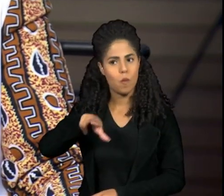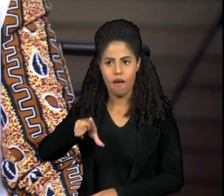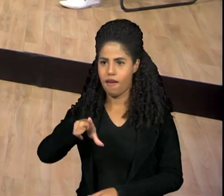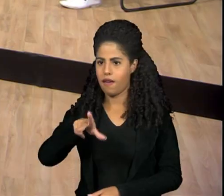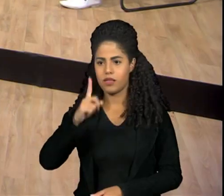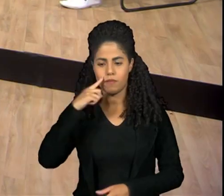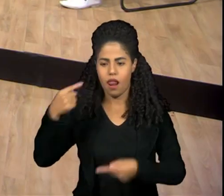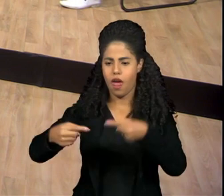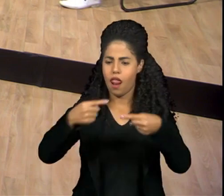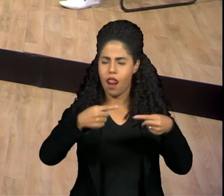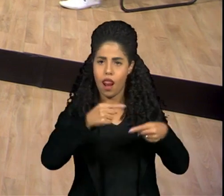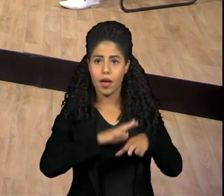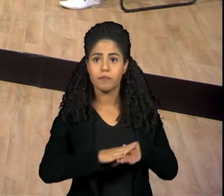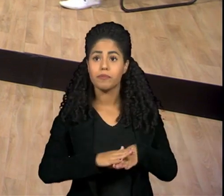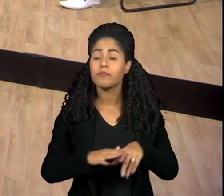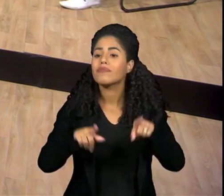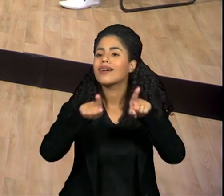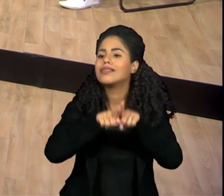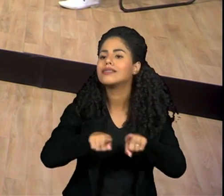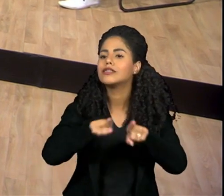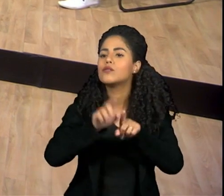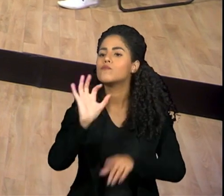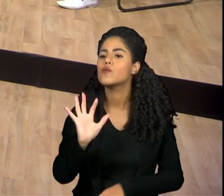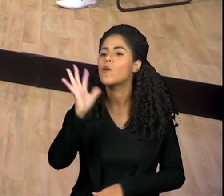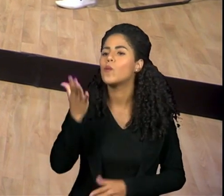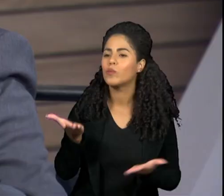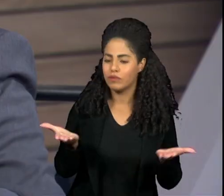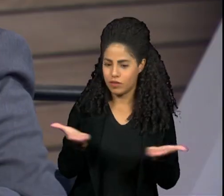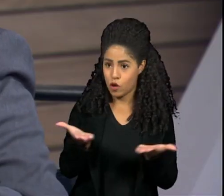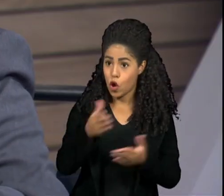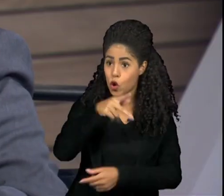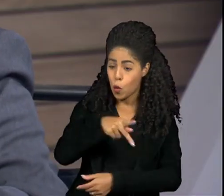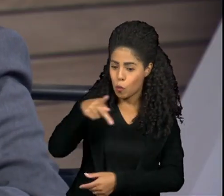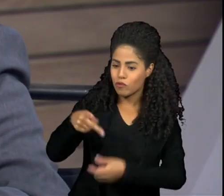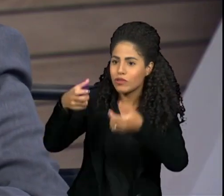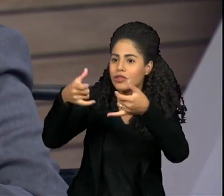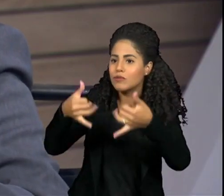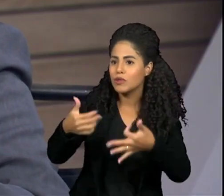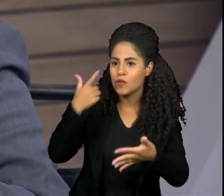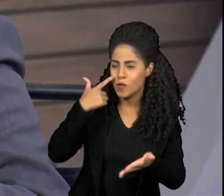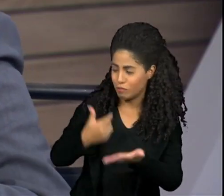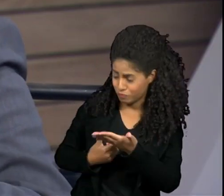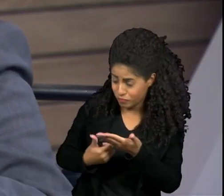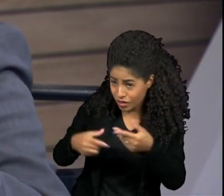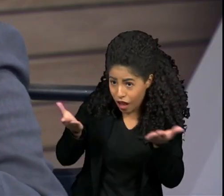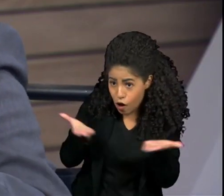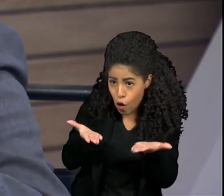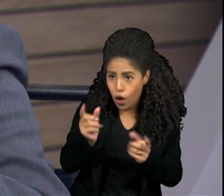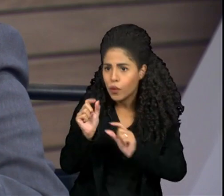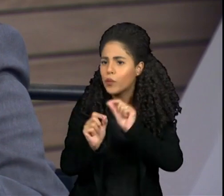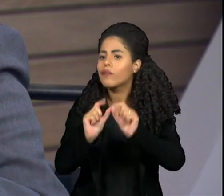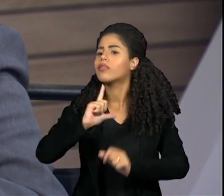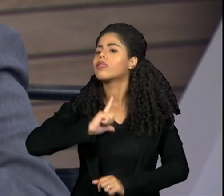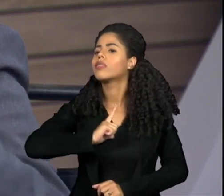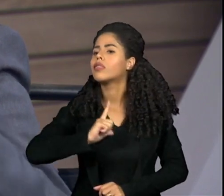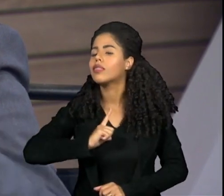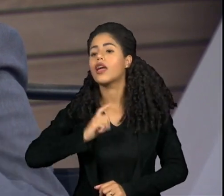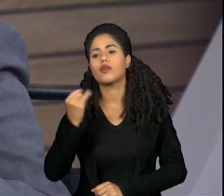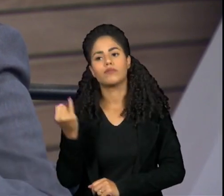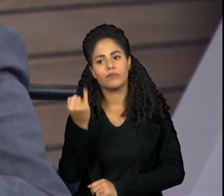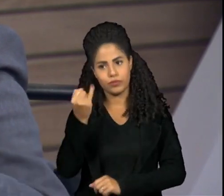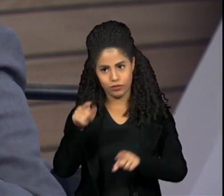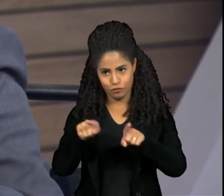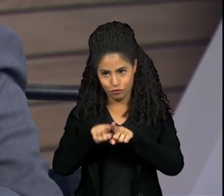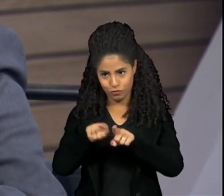discussão. Além desse componente de instrumentalização que o professor Sidney traz, nós temos também um componente